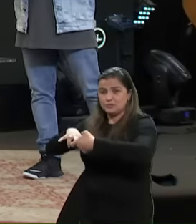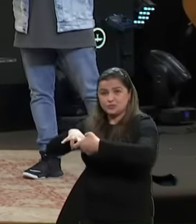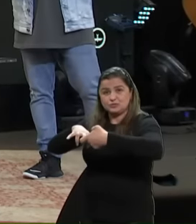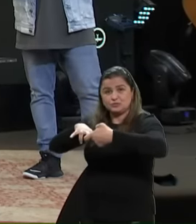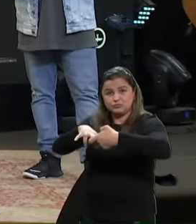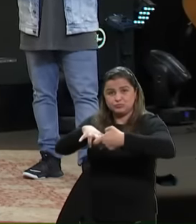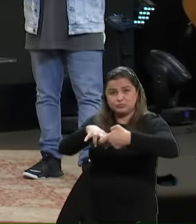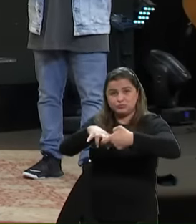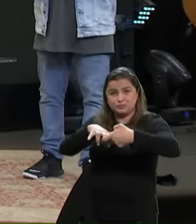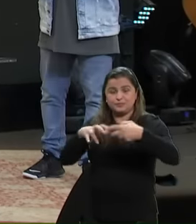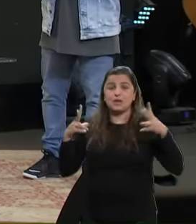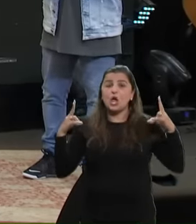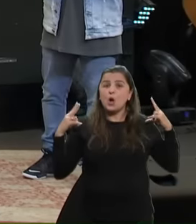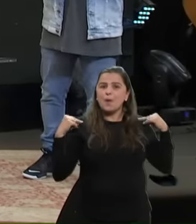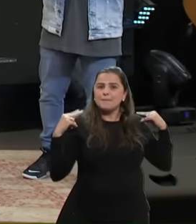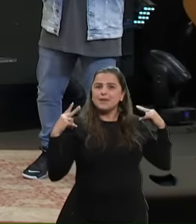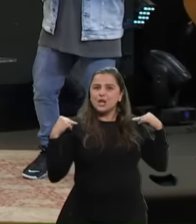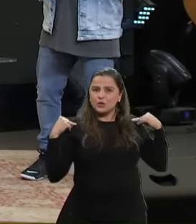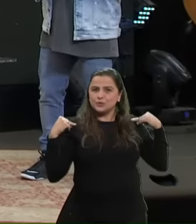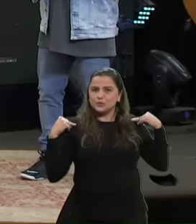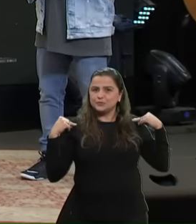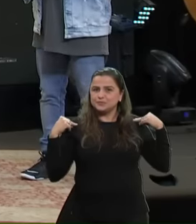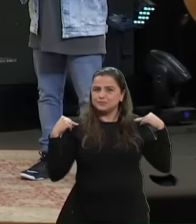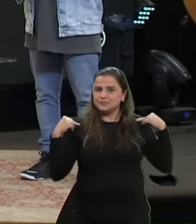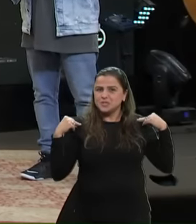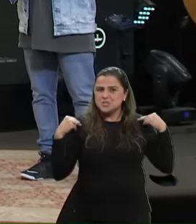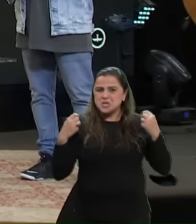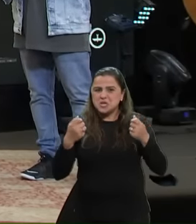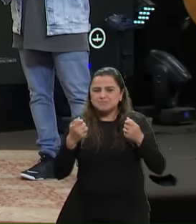O piloto não está controlando o movimento.